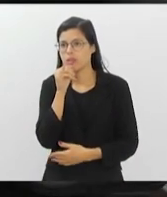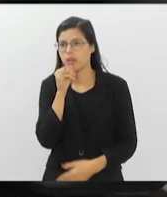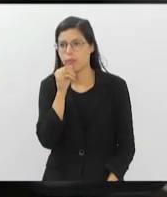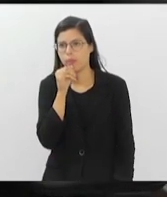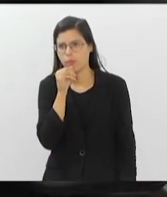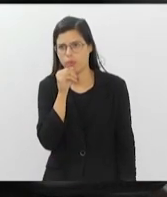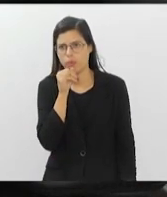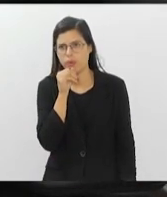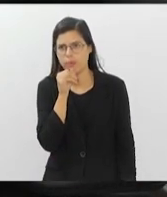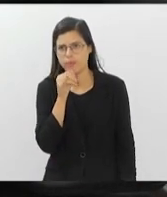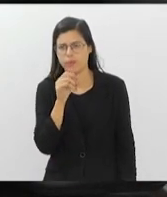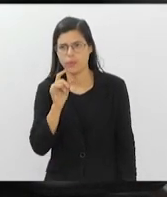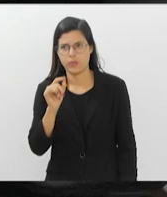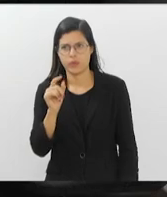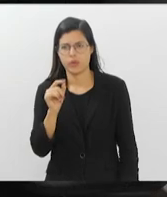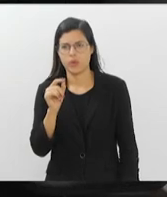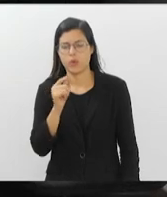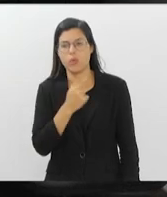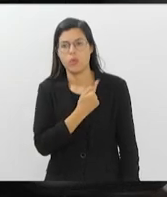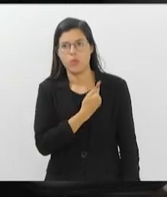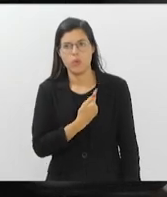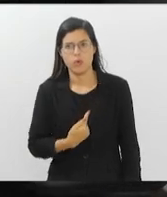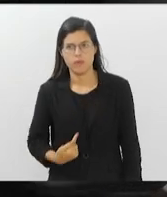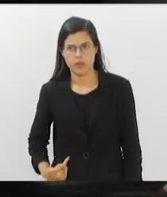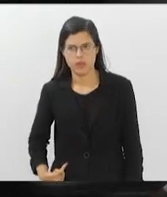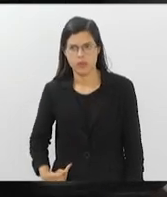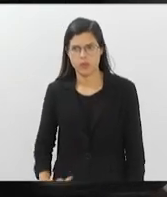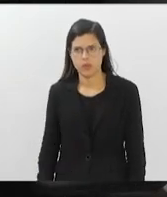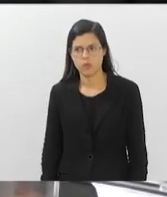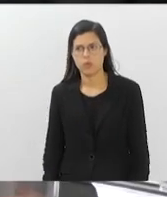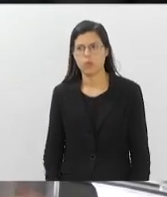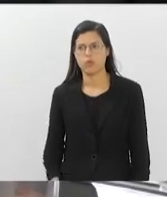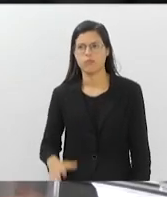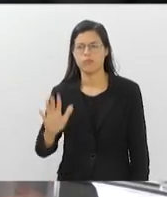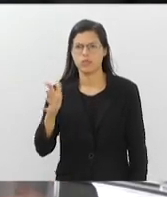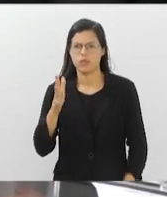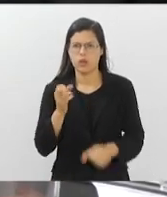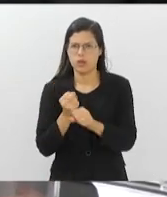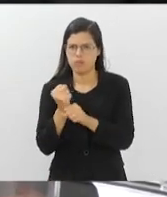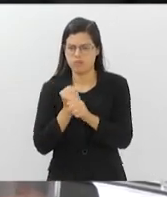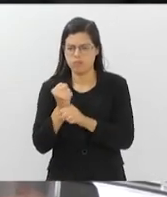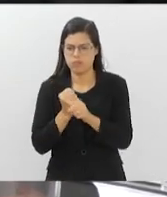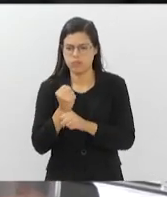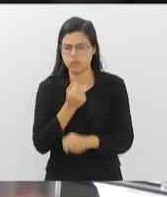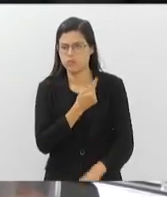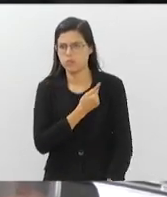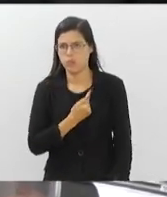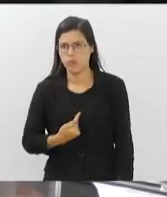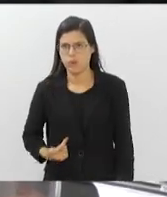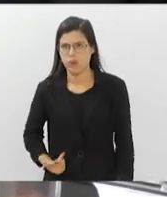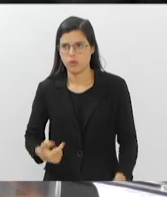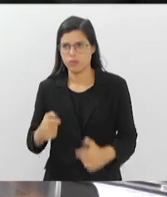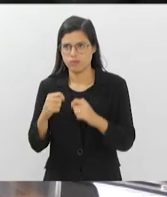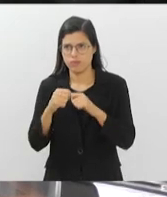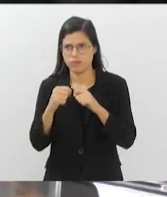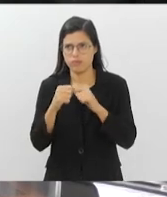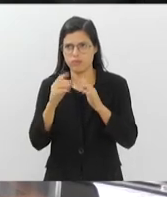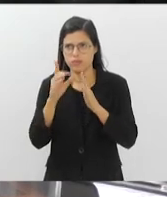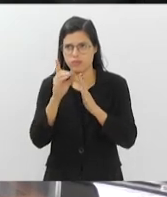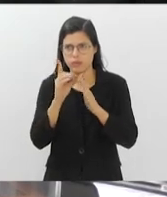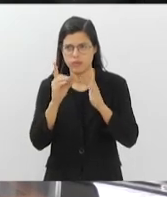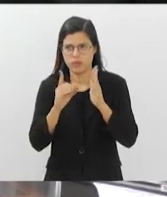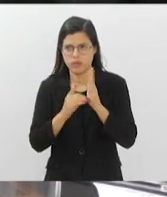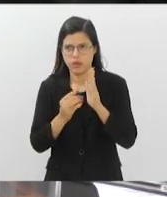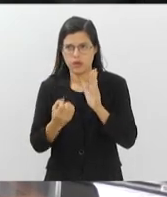O governador, não esse, já há muitos anos atrás, o governo fez um decreto criando o